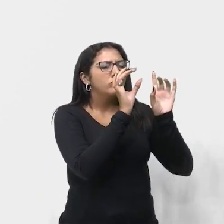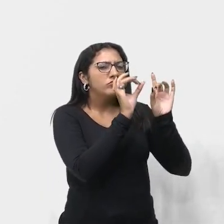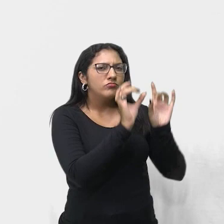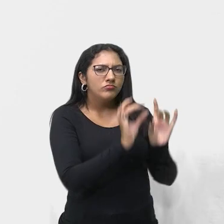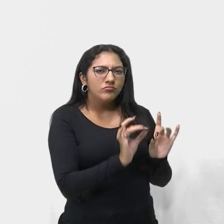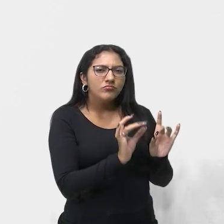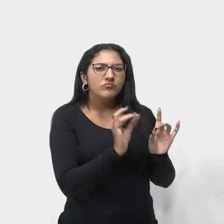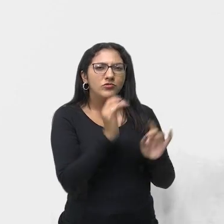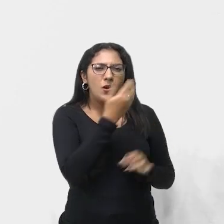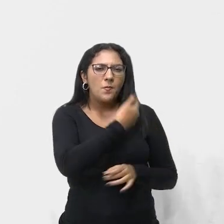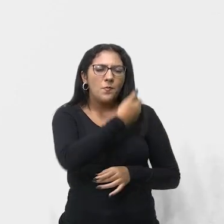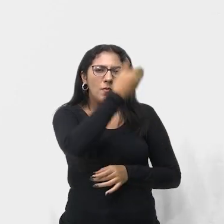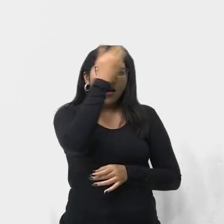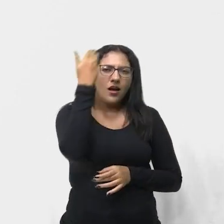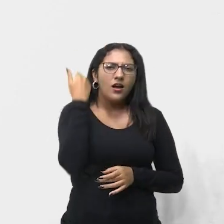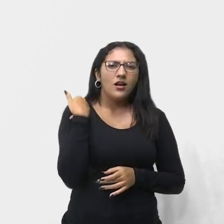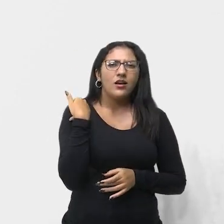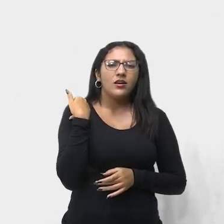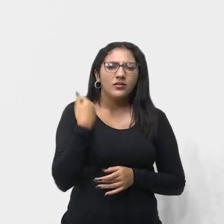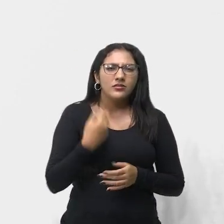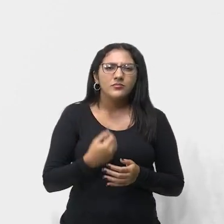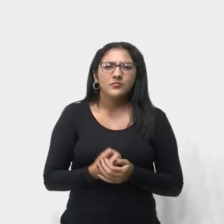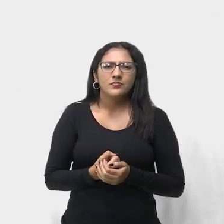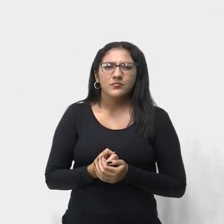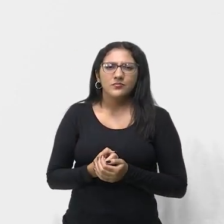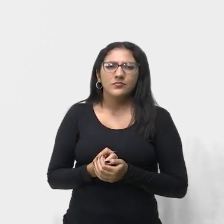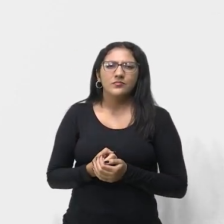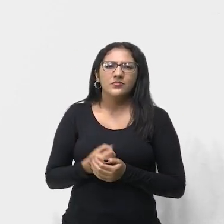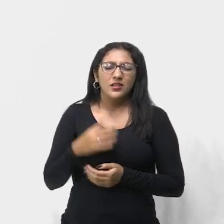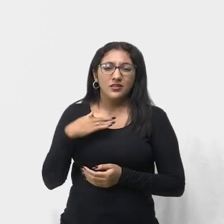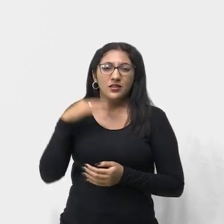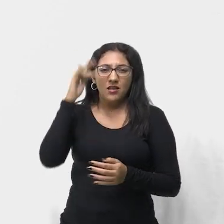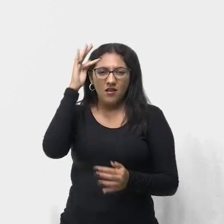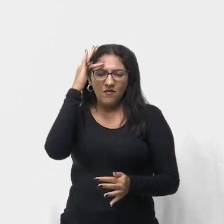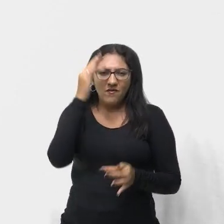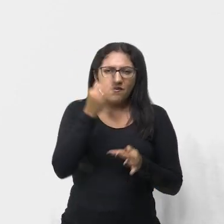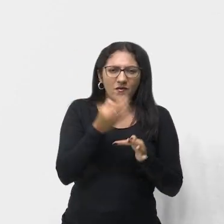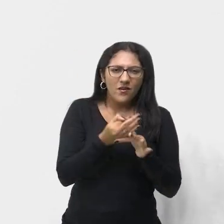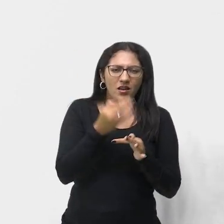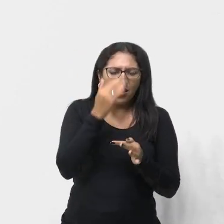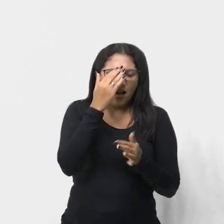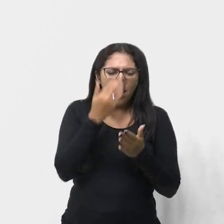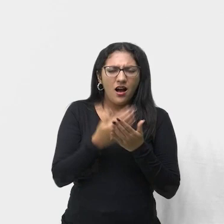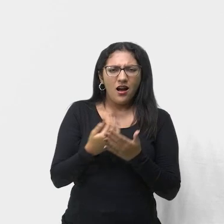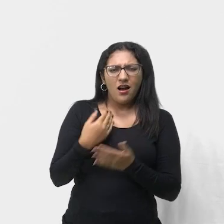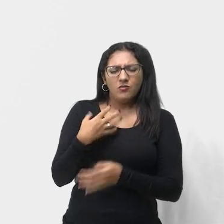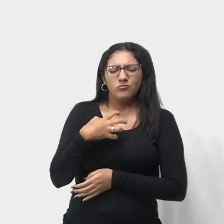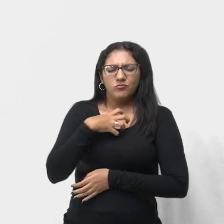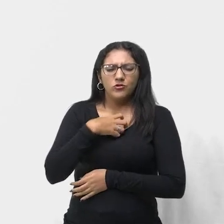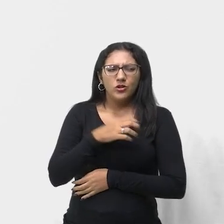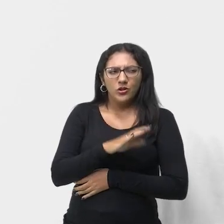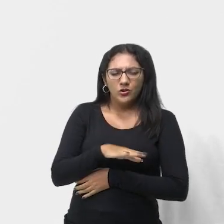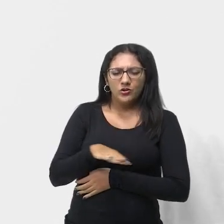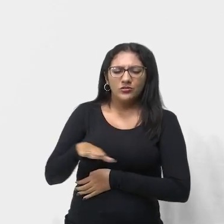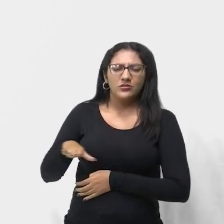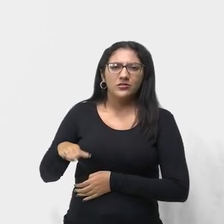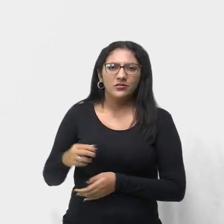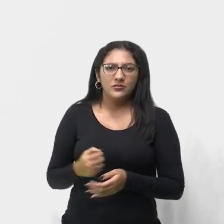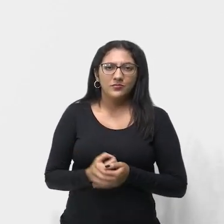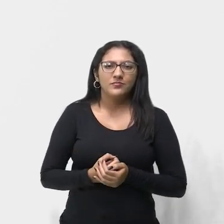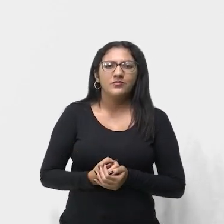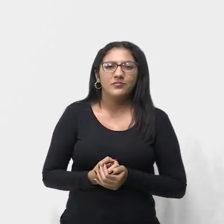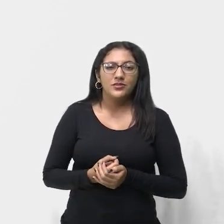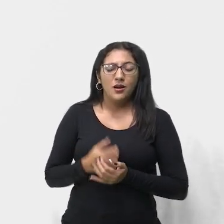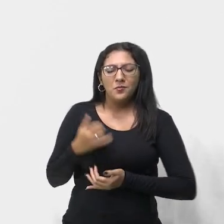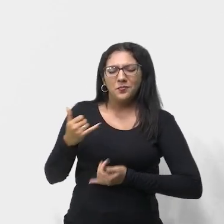Pela fé, acredito ser criança e no céu da esperança vou brincando de sonhar.